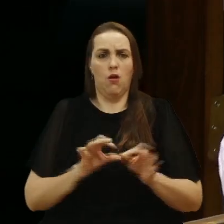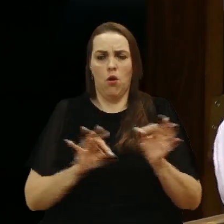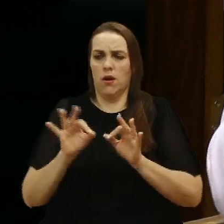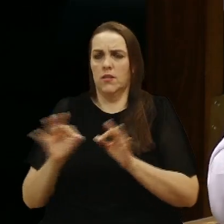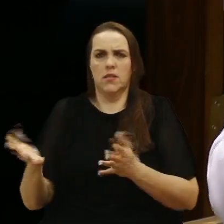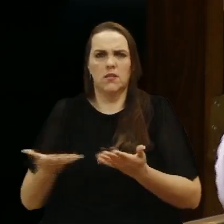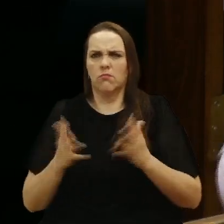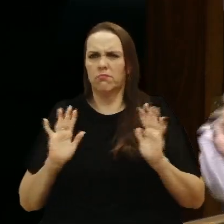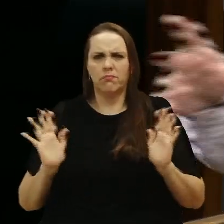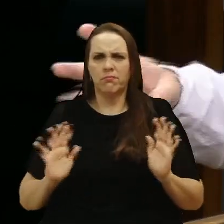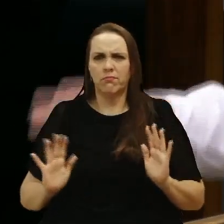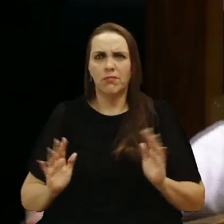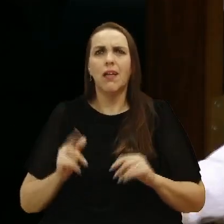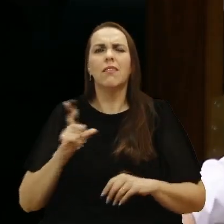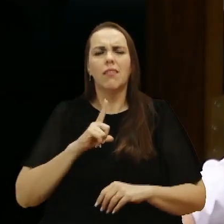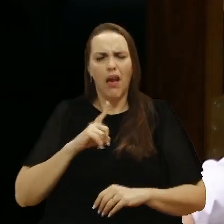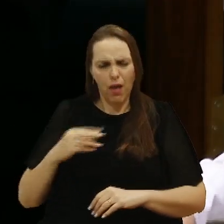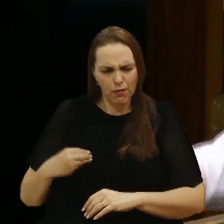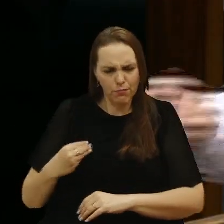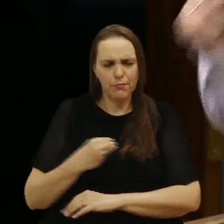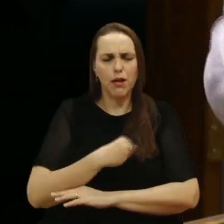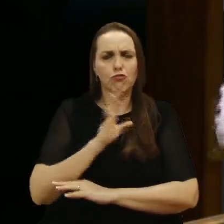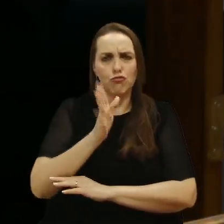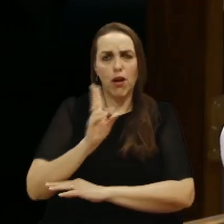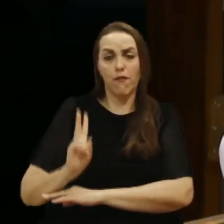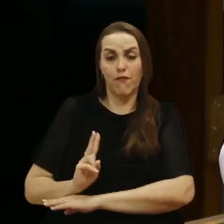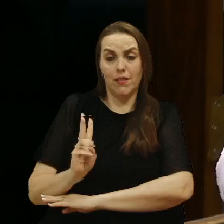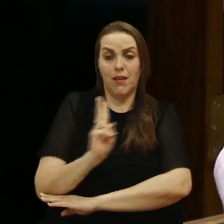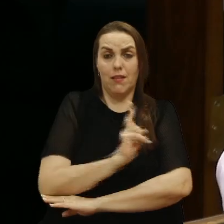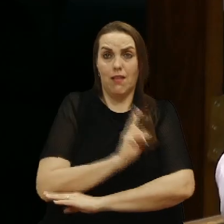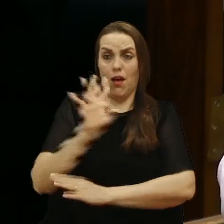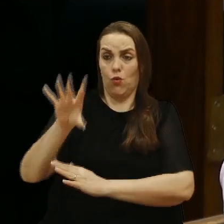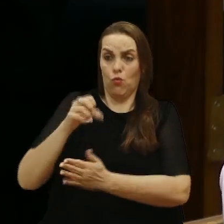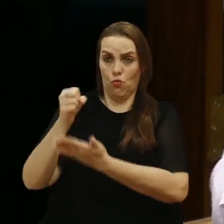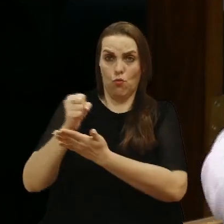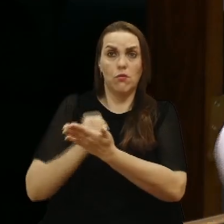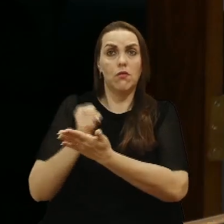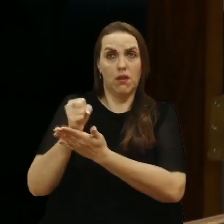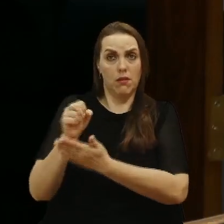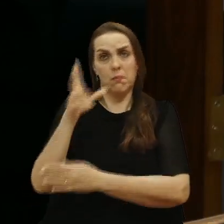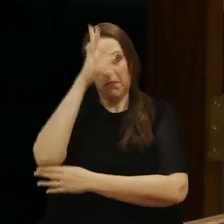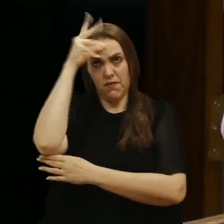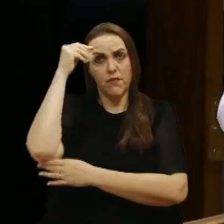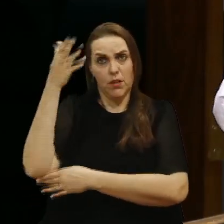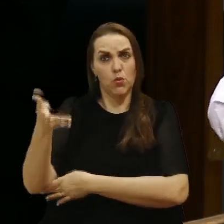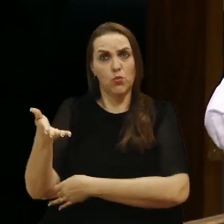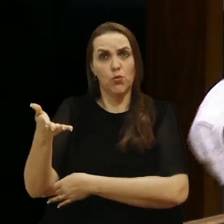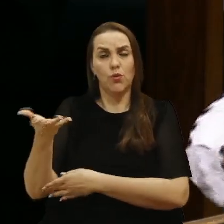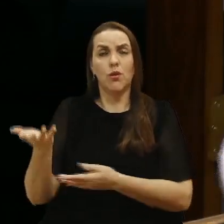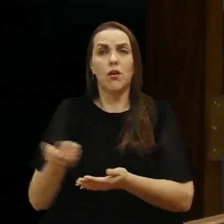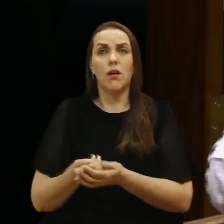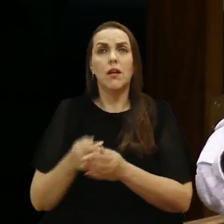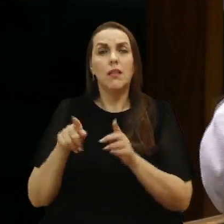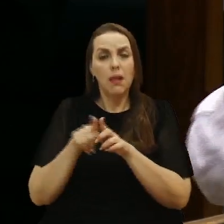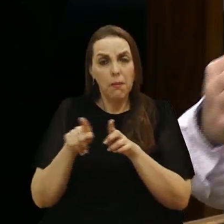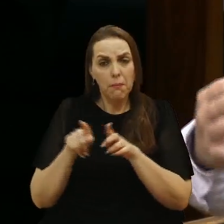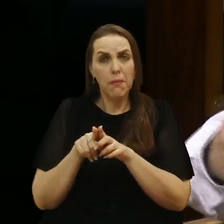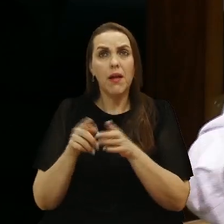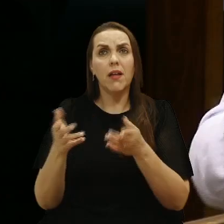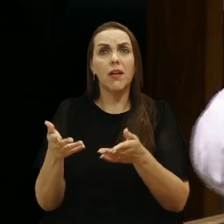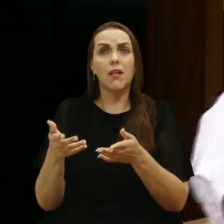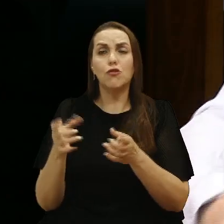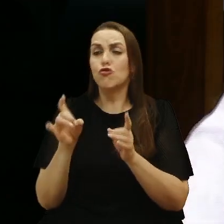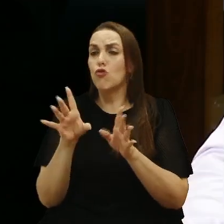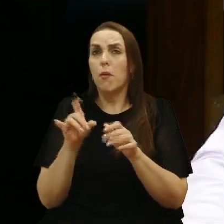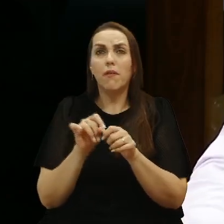Já temos médicos veterinários nomeados pela Prefeitura, e mais do que isso, vereador Alexandre, eles estão ali exclusivamente